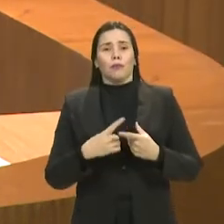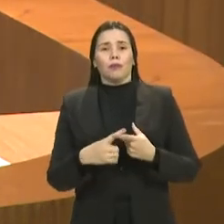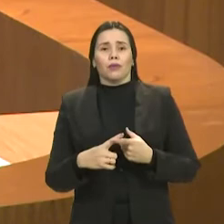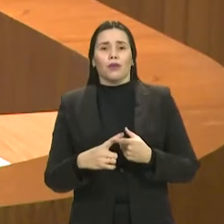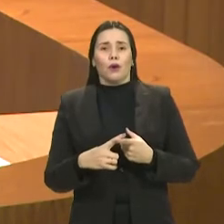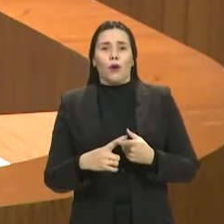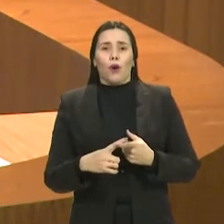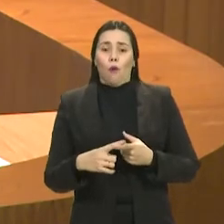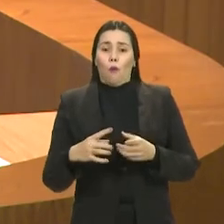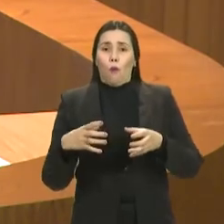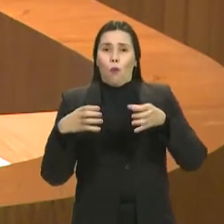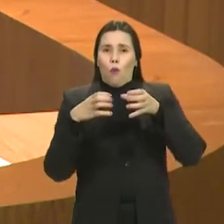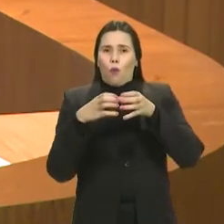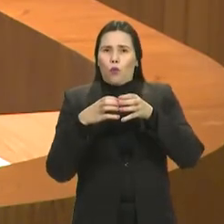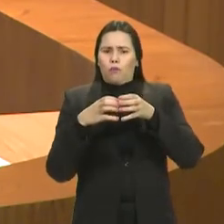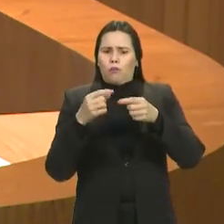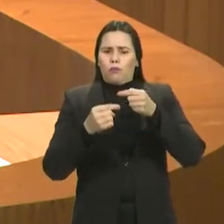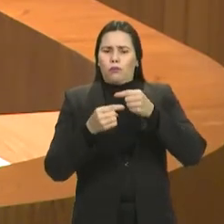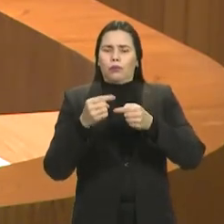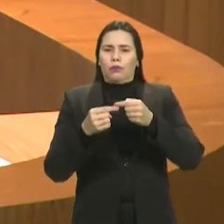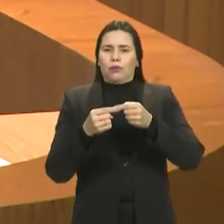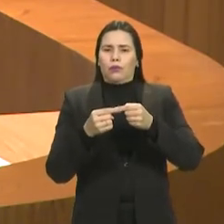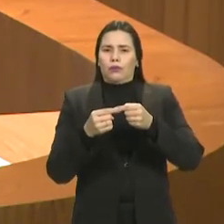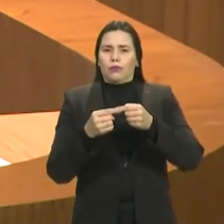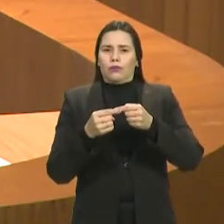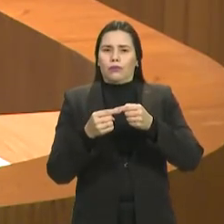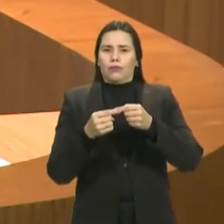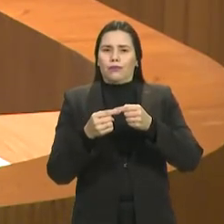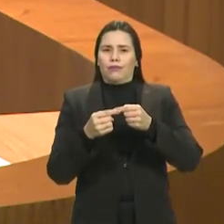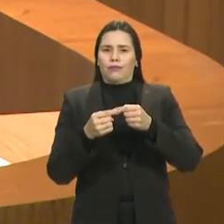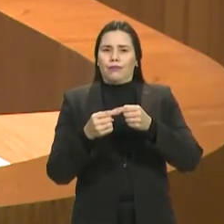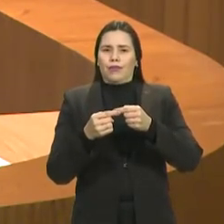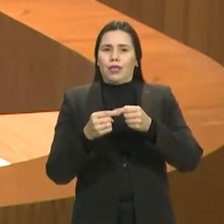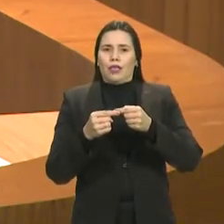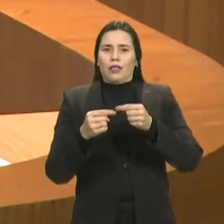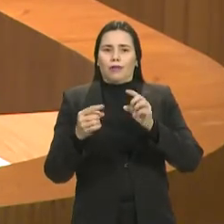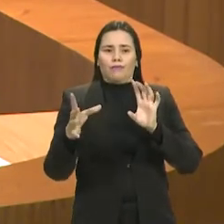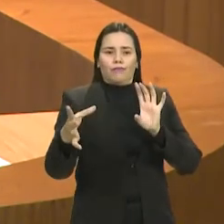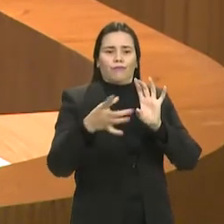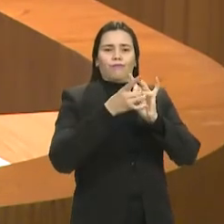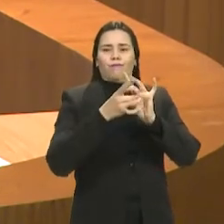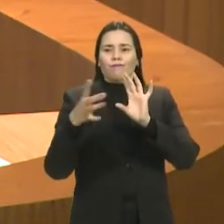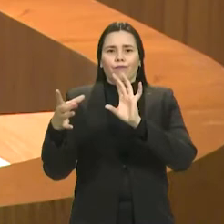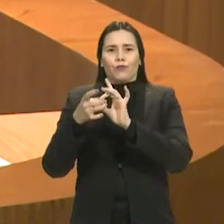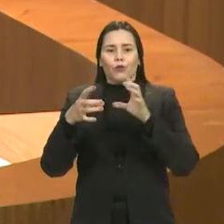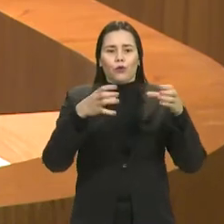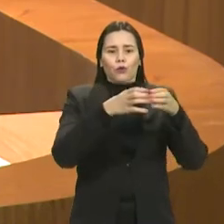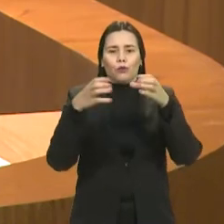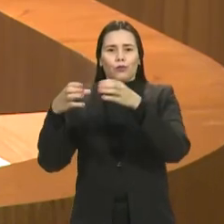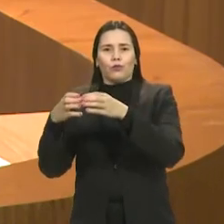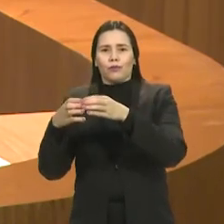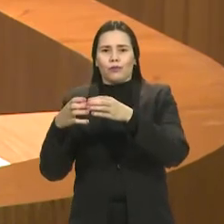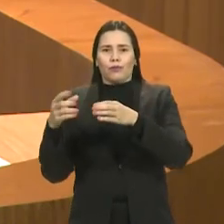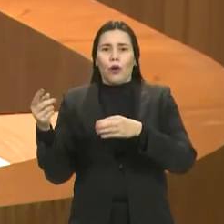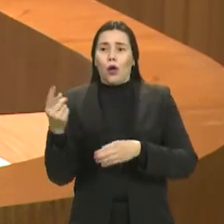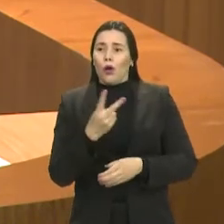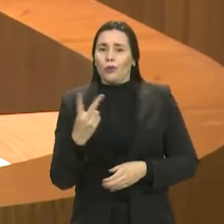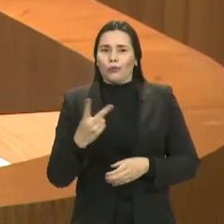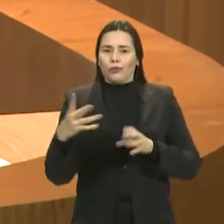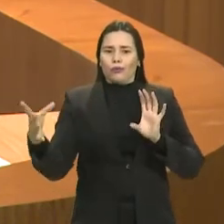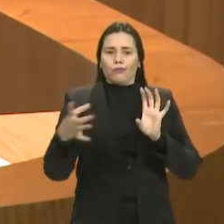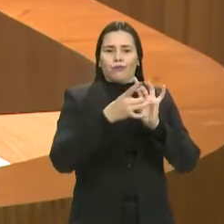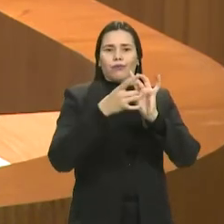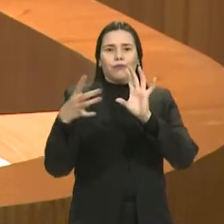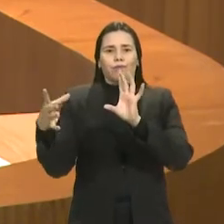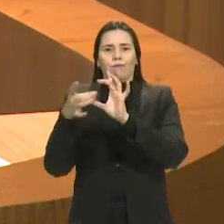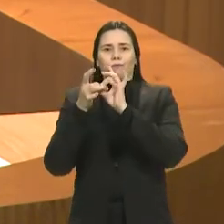o maior do que quando eu entrei né Depois que eu assumir a presidência eu não sou mais